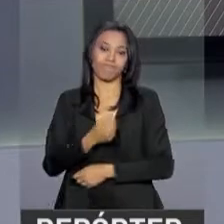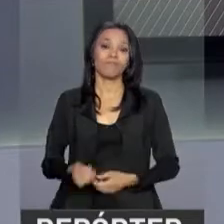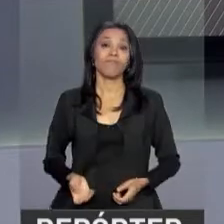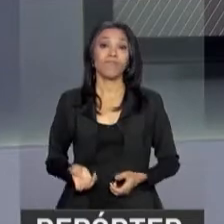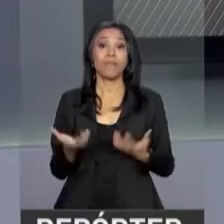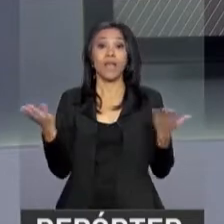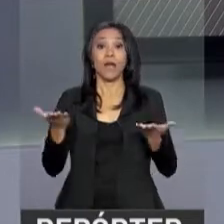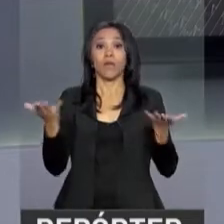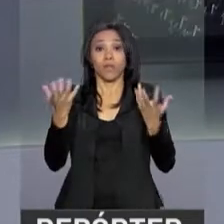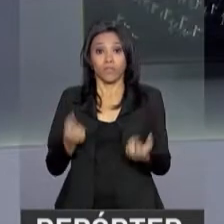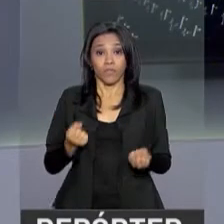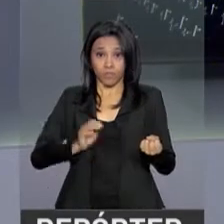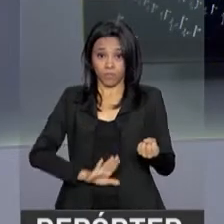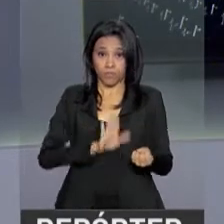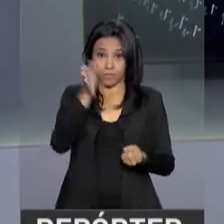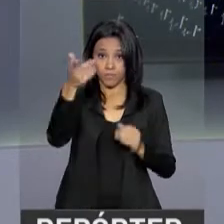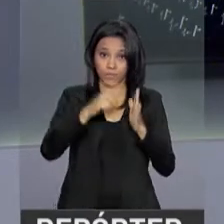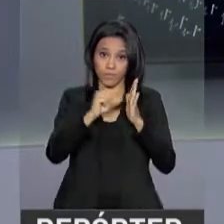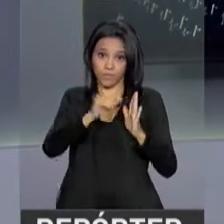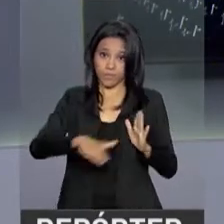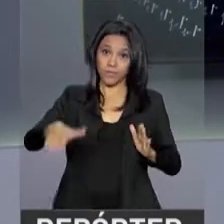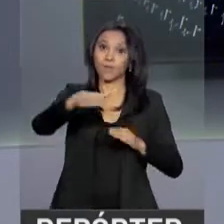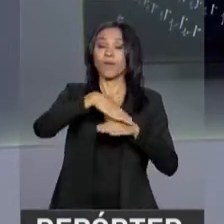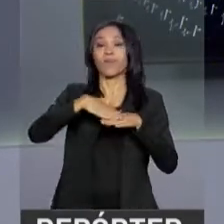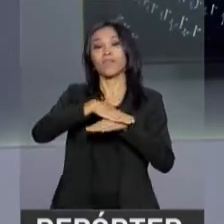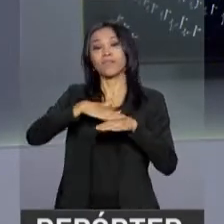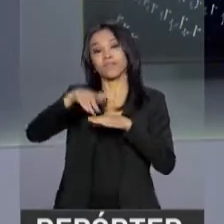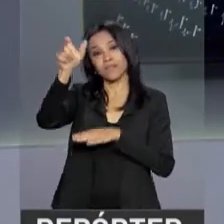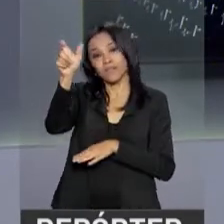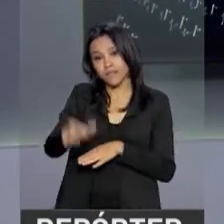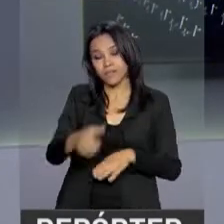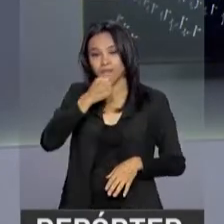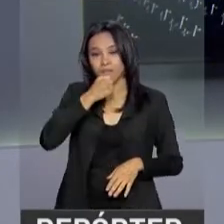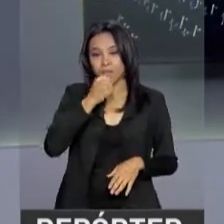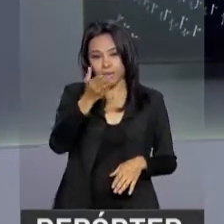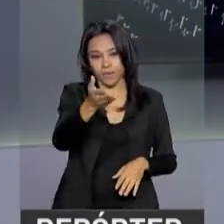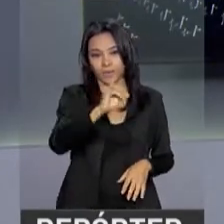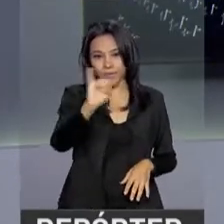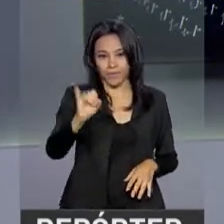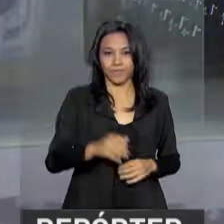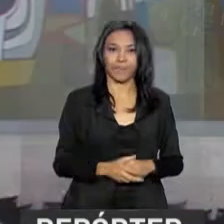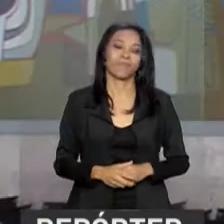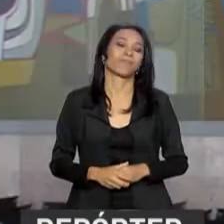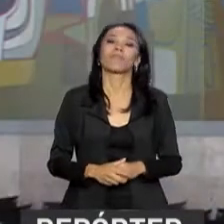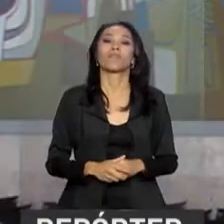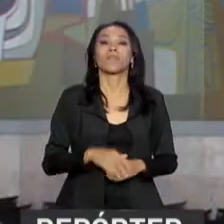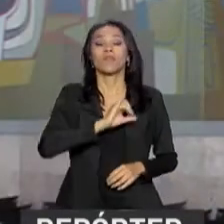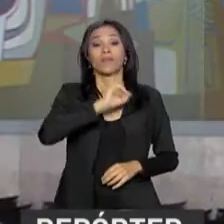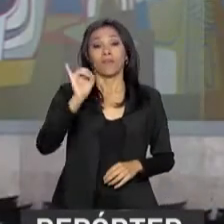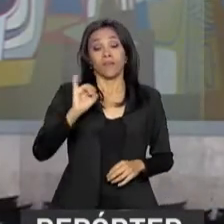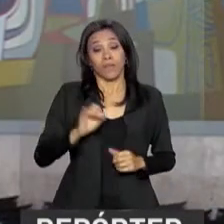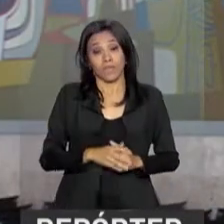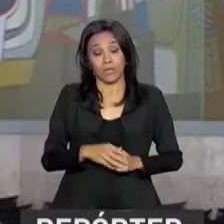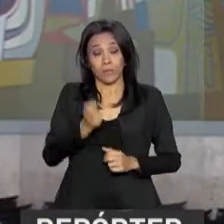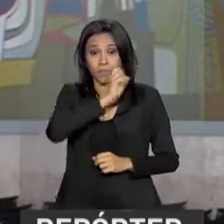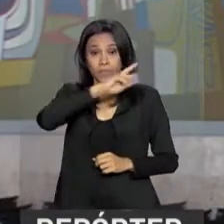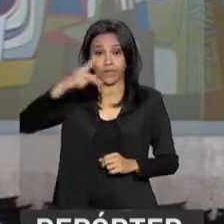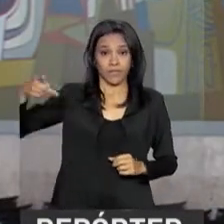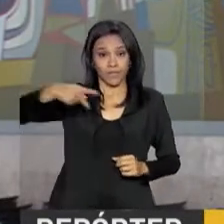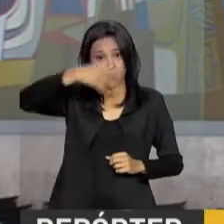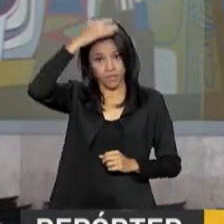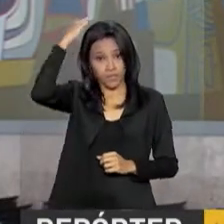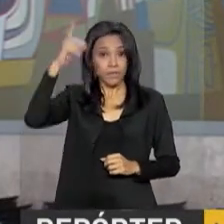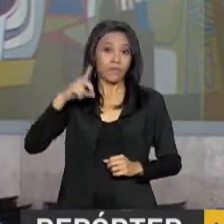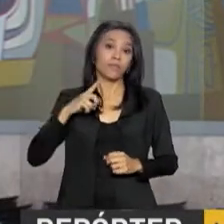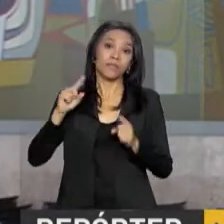ao Palácio do Planalto conversar com a repórter Márcia Fernandes. Oi, Márcia. Olá, bom dia, Renata. O presidente Michel Temer tem uma reunião